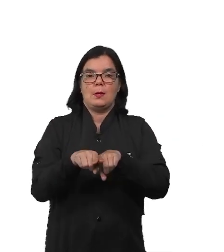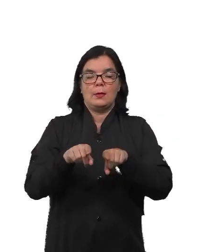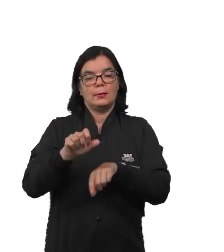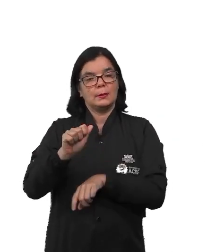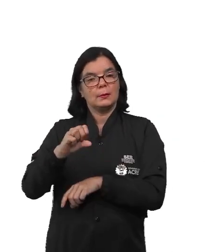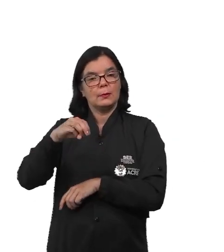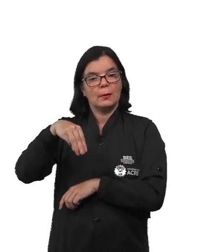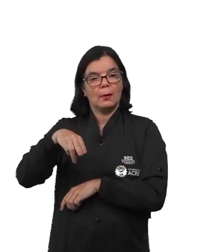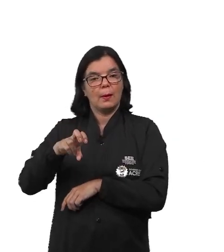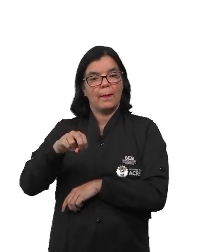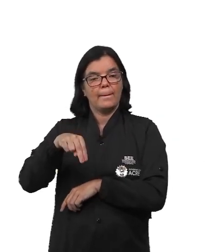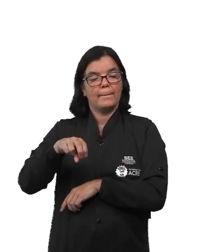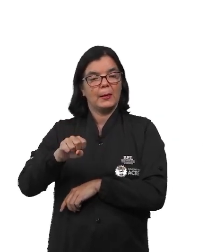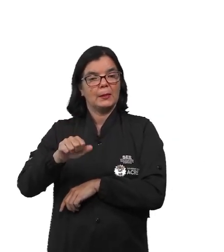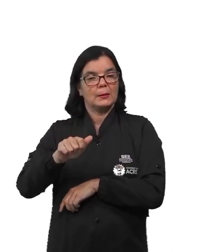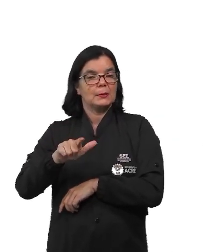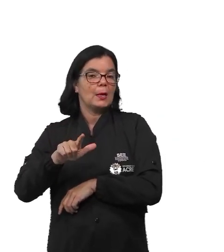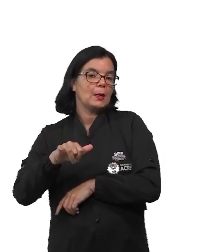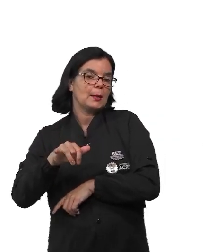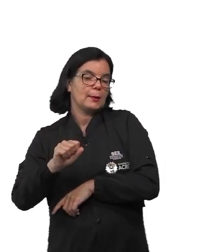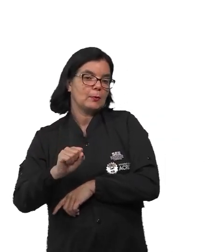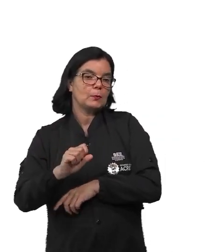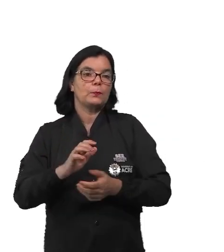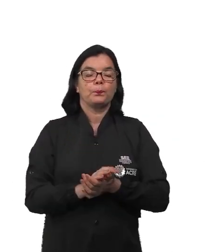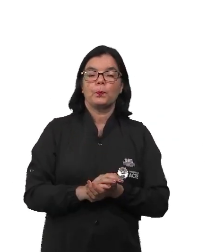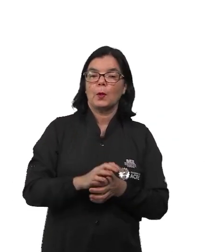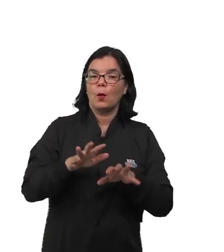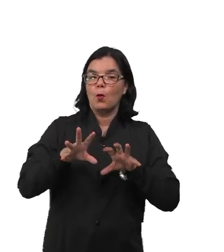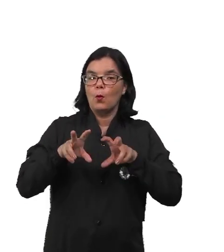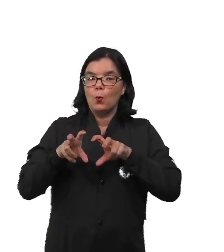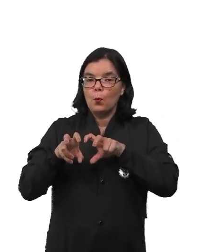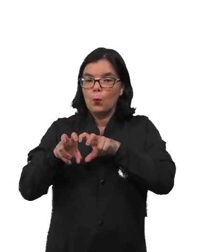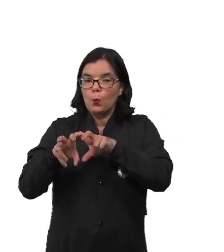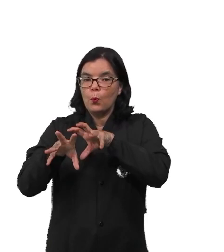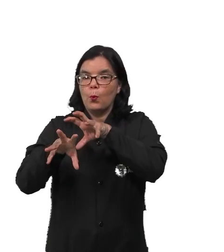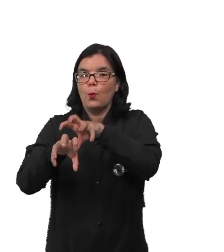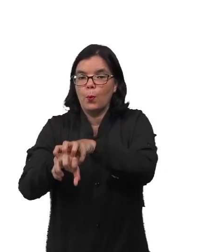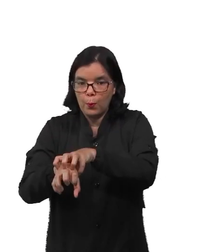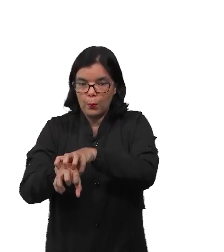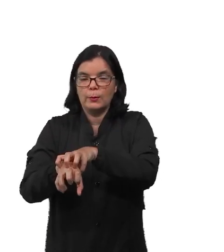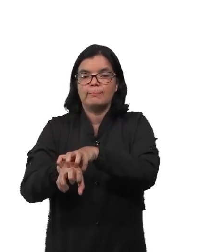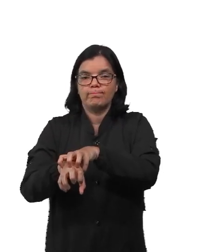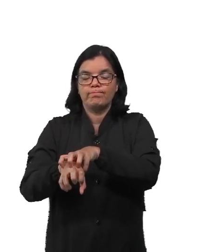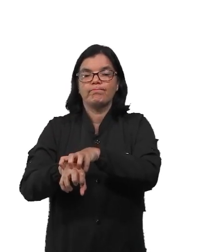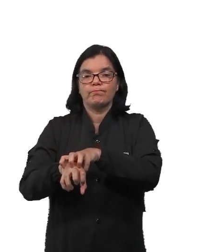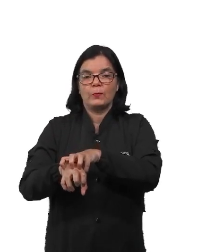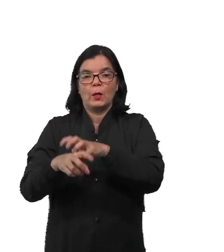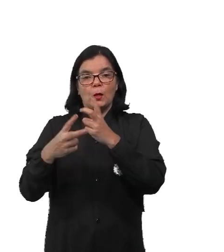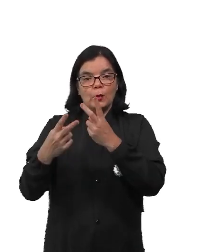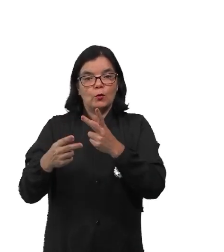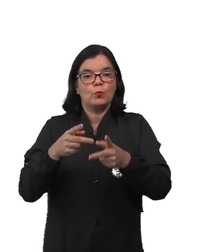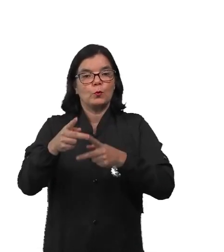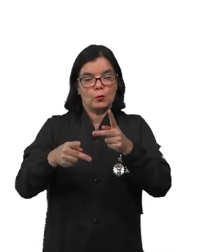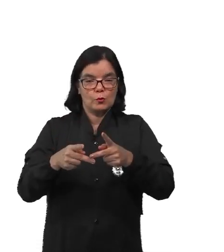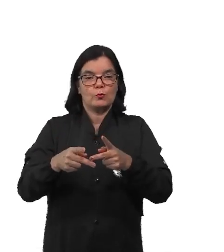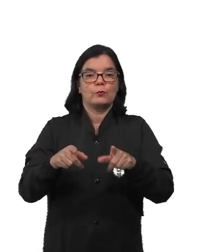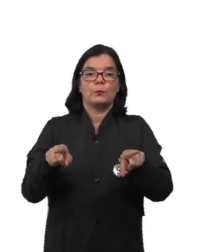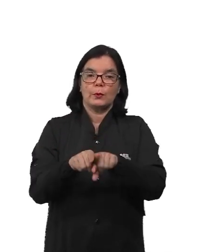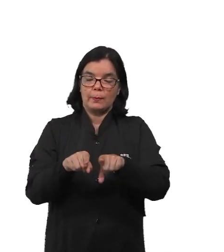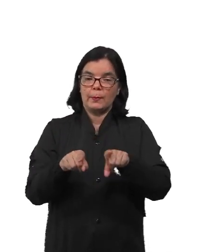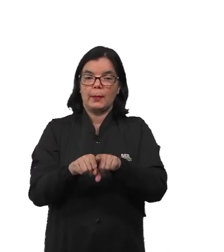amensalismo. No predatismo, pessoal, tranquilo, ocorre quando organismos predadores matam indivíduos da população de